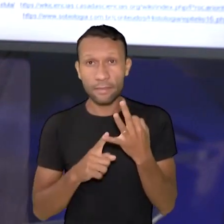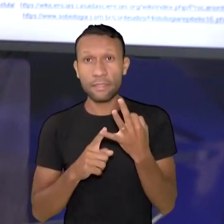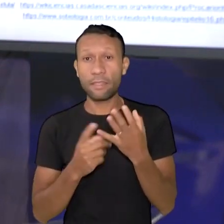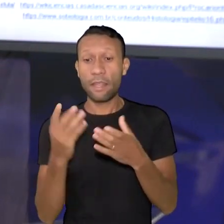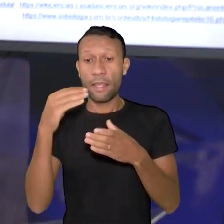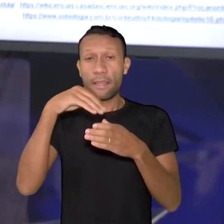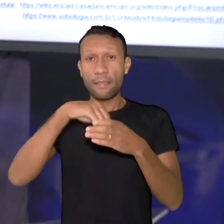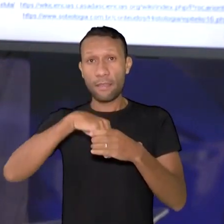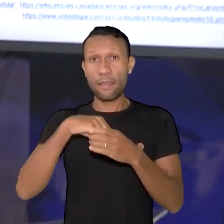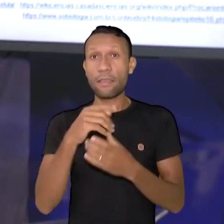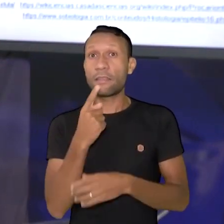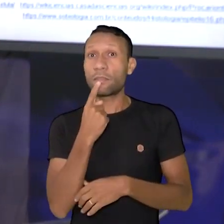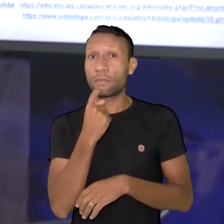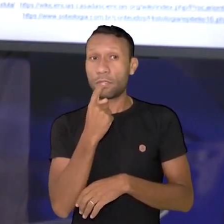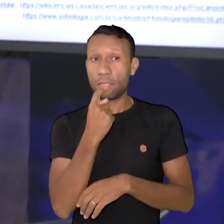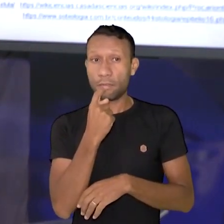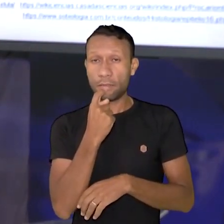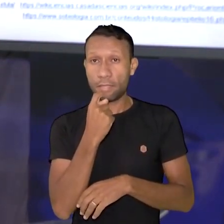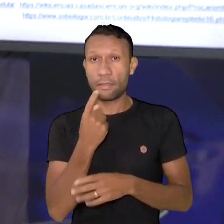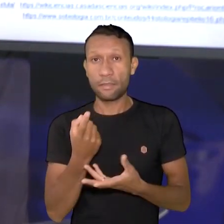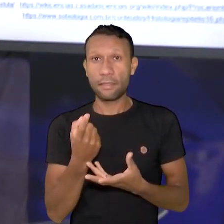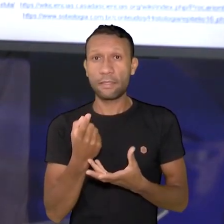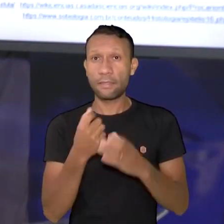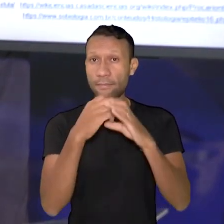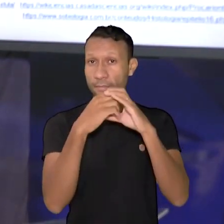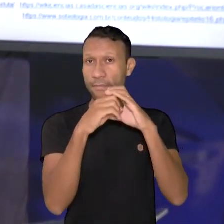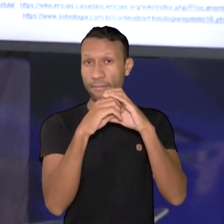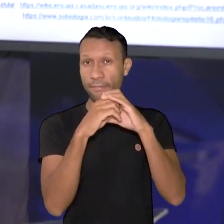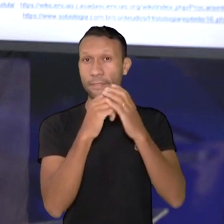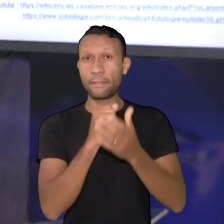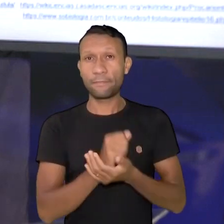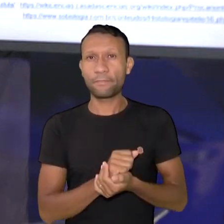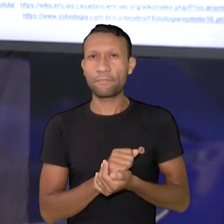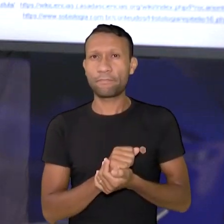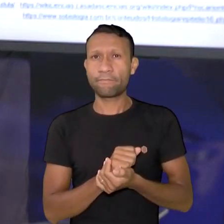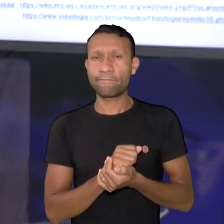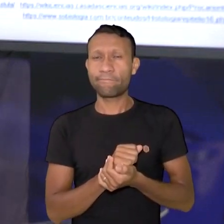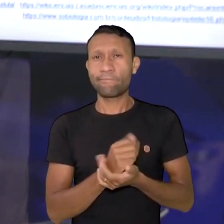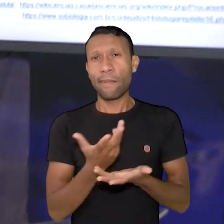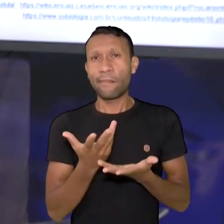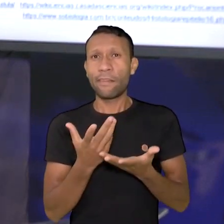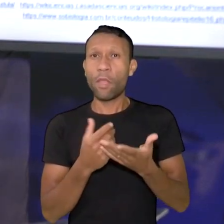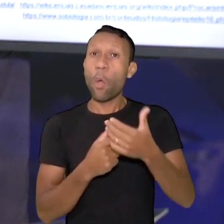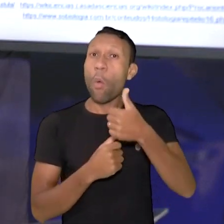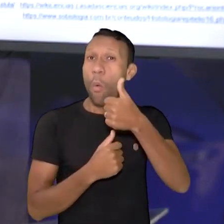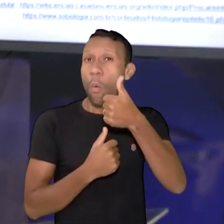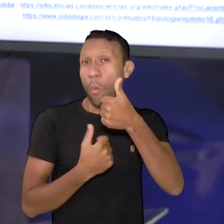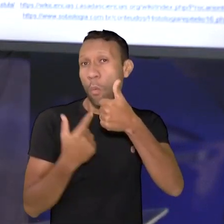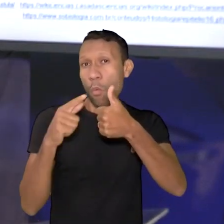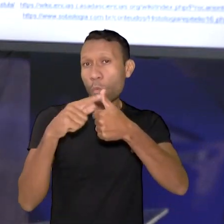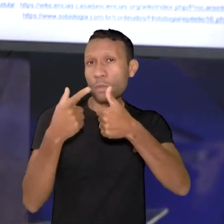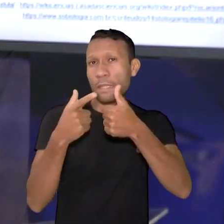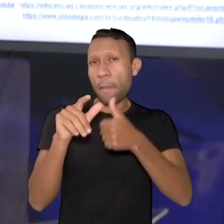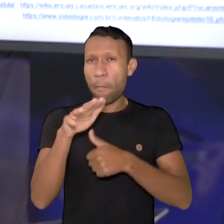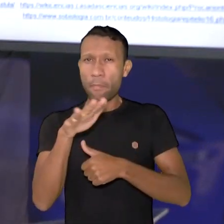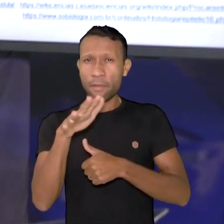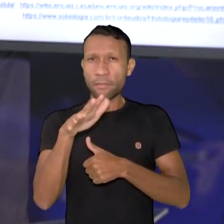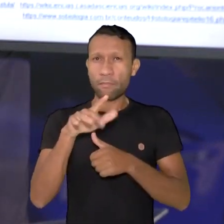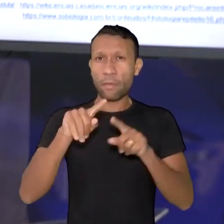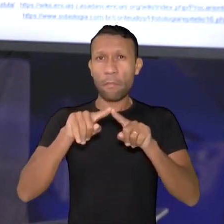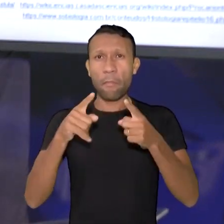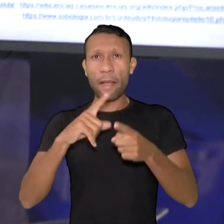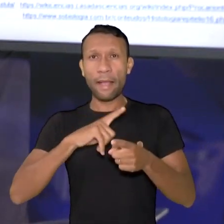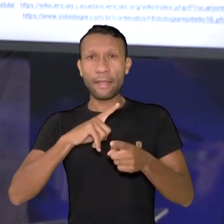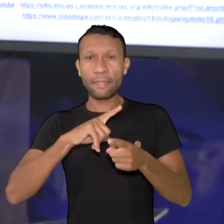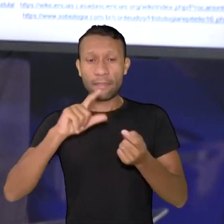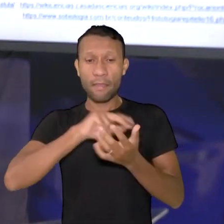sangue. Eu tenho 3 tipos de células dentro do sangue. Na realidade, um é meio que quebradinho de uma célula. Mas, ó, se eu tenho